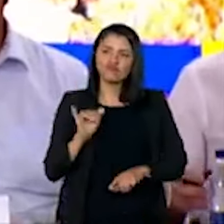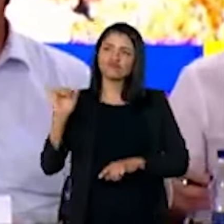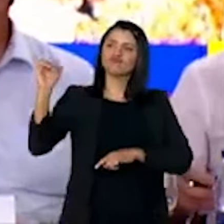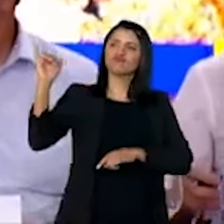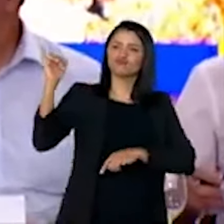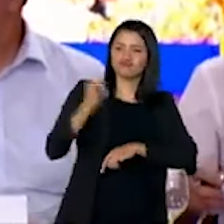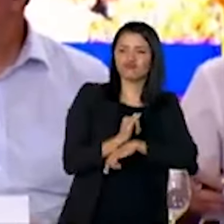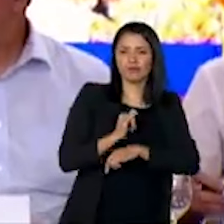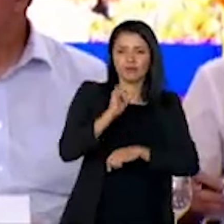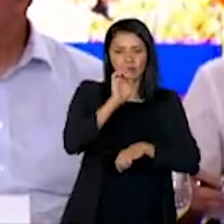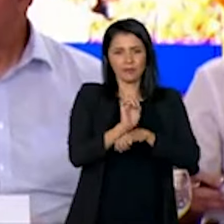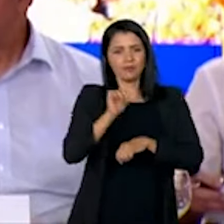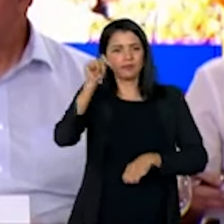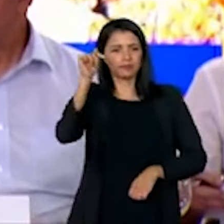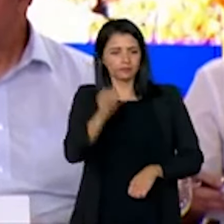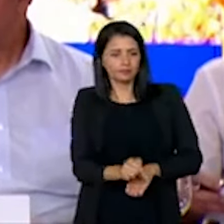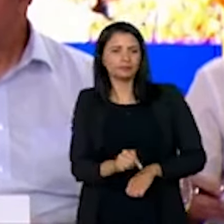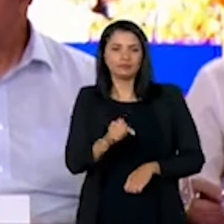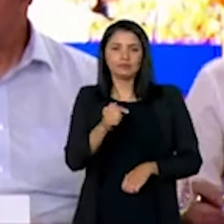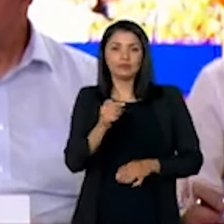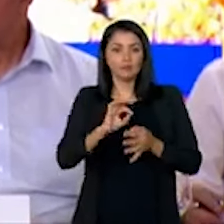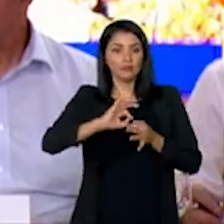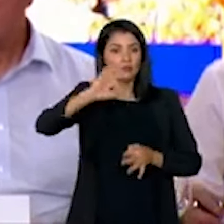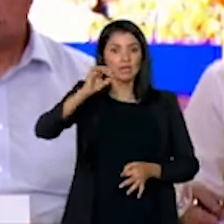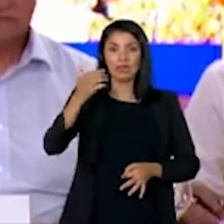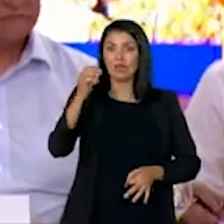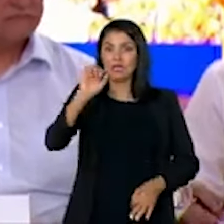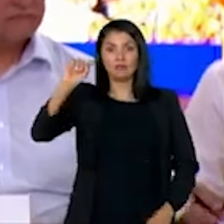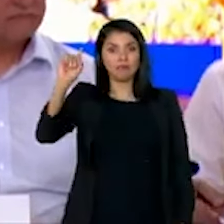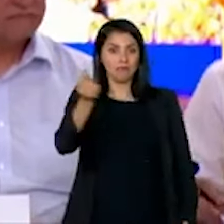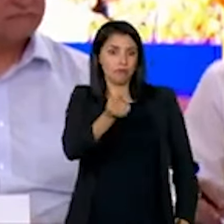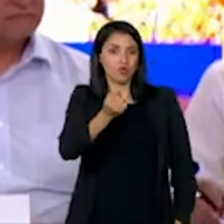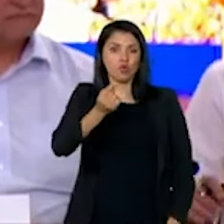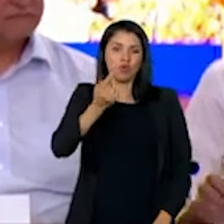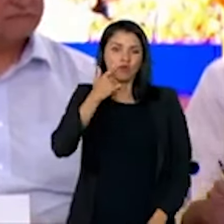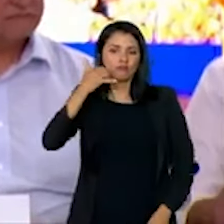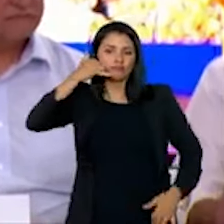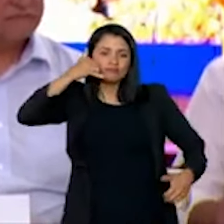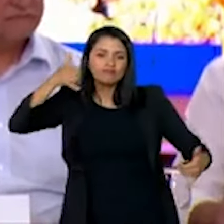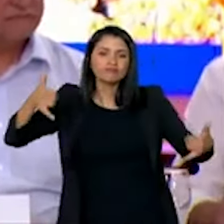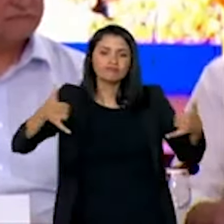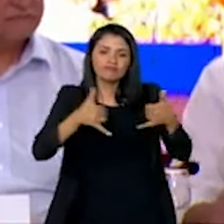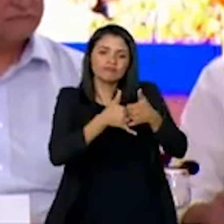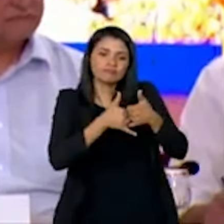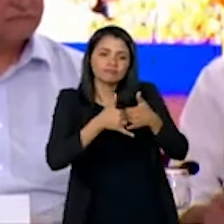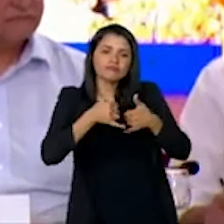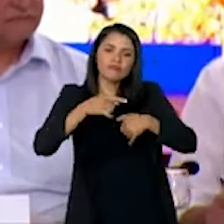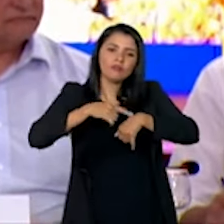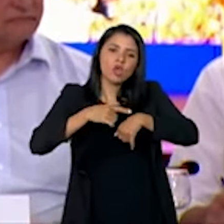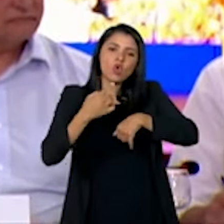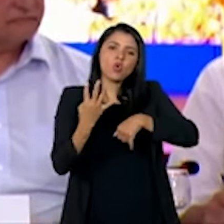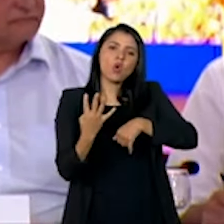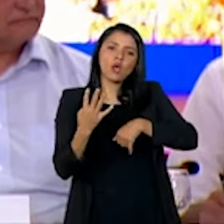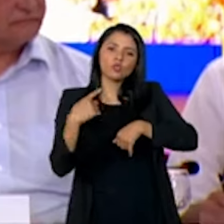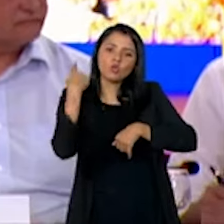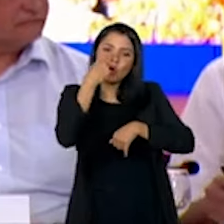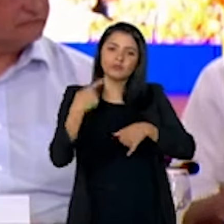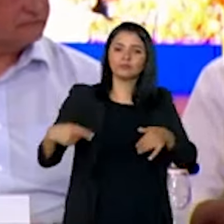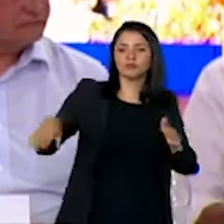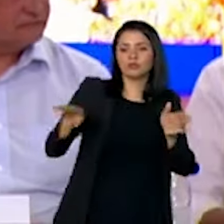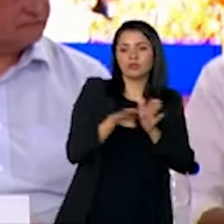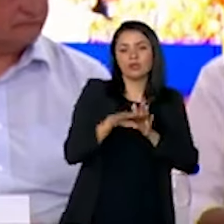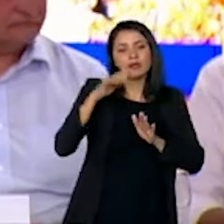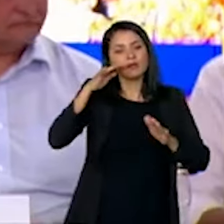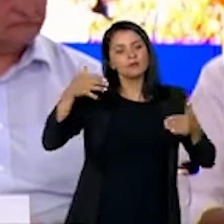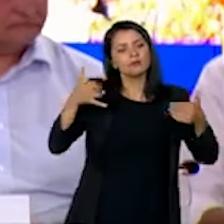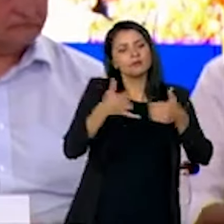cá, a 10 mil metros de altura, eu ligava para ele, faltando 4 horas para chegar aqui, e falava: